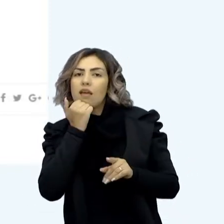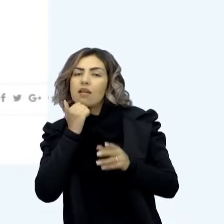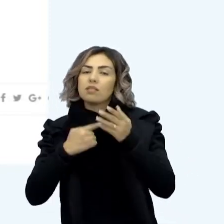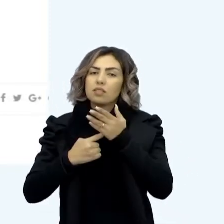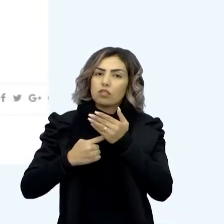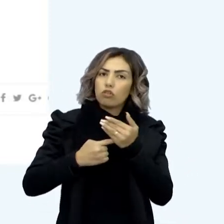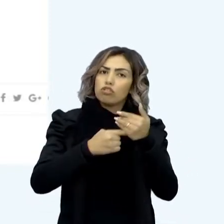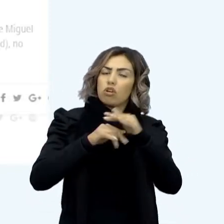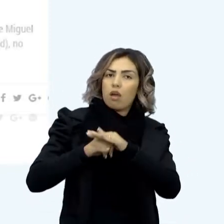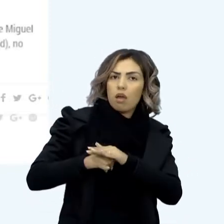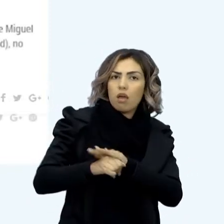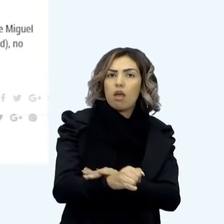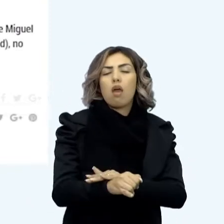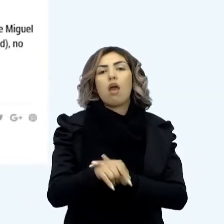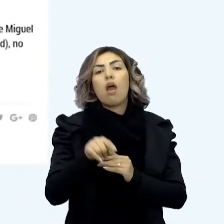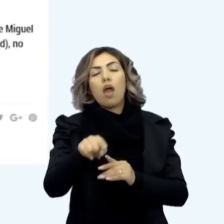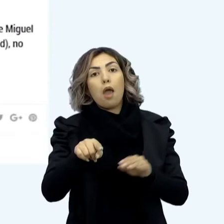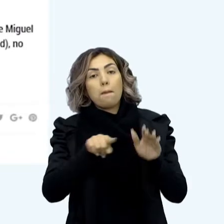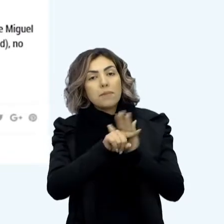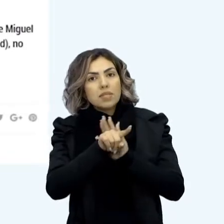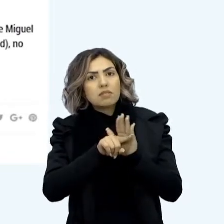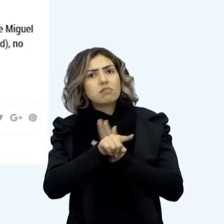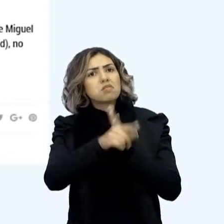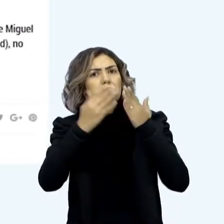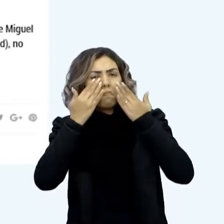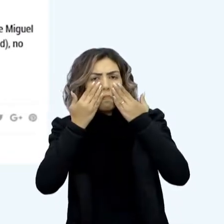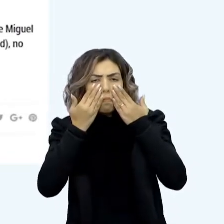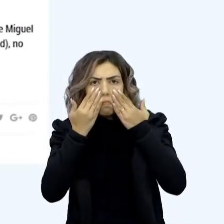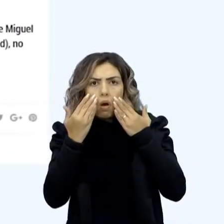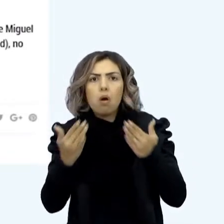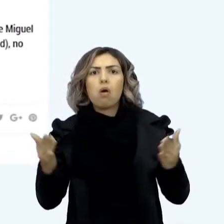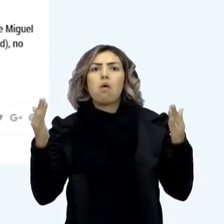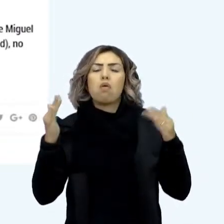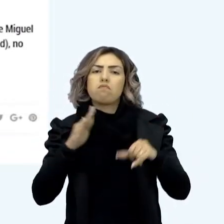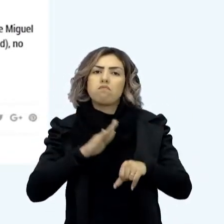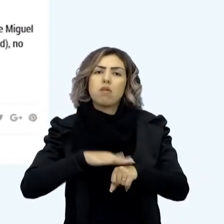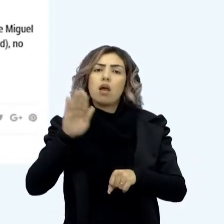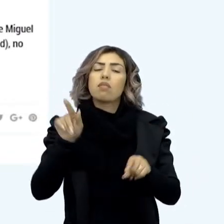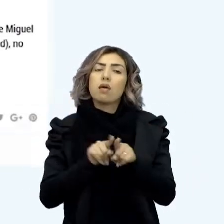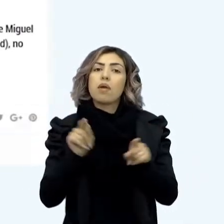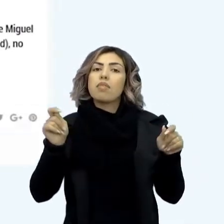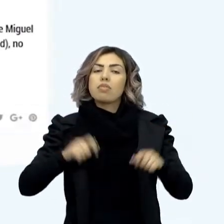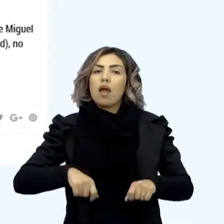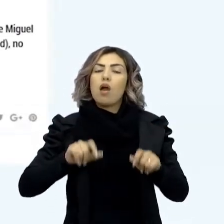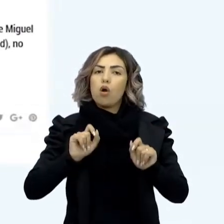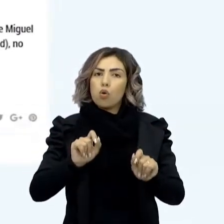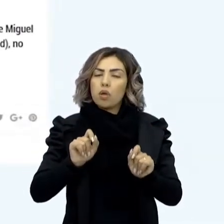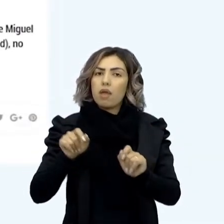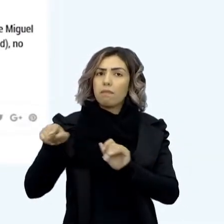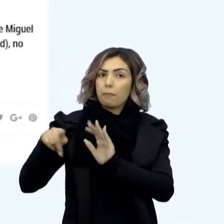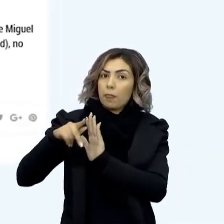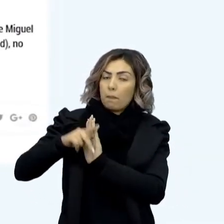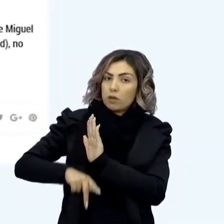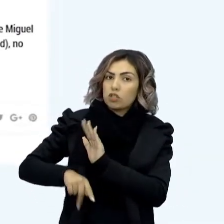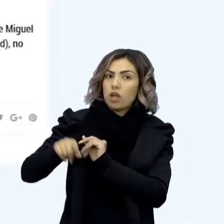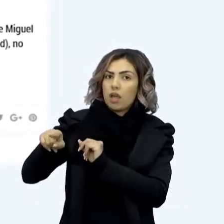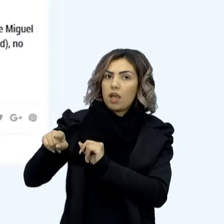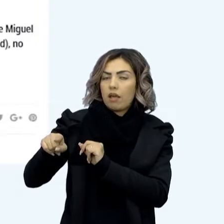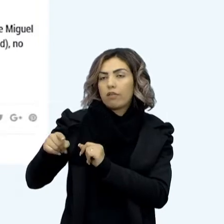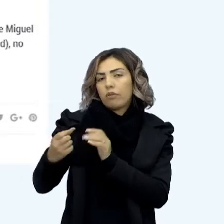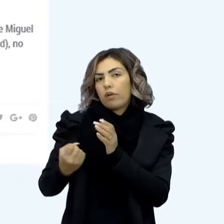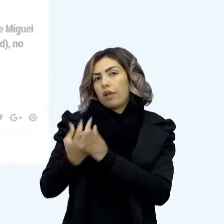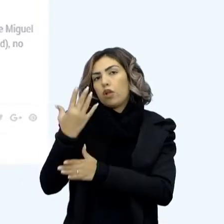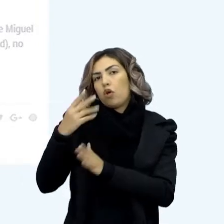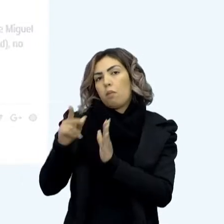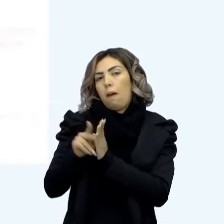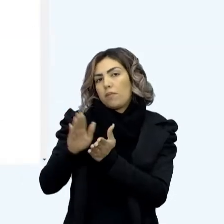dando maior visibilidade à pesquisa e possibilitando assim, um diálogo, né, entre um projeto que nasce no ambiente